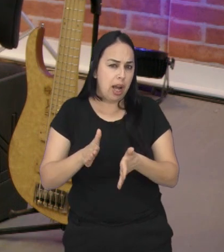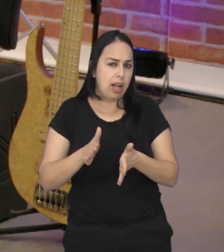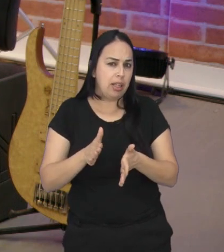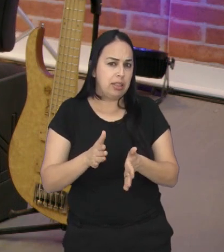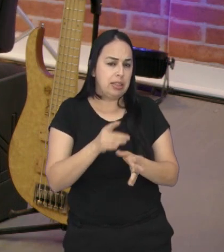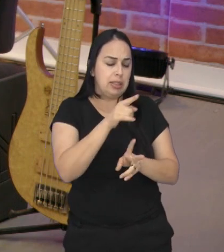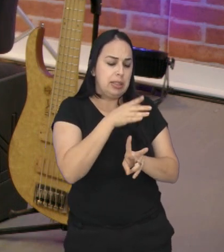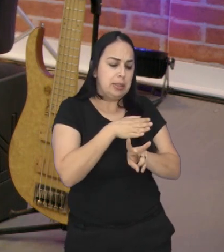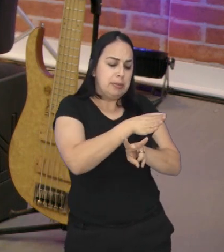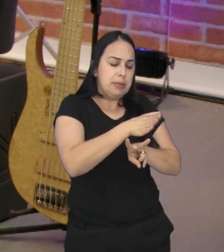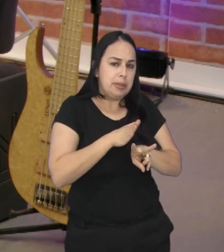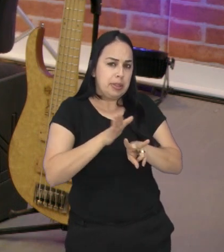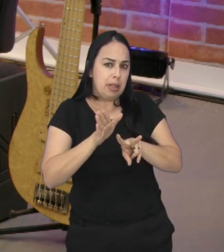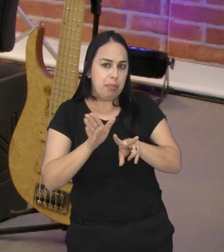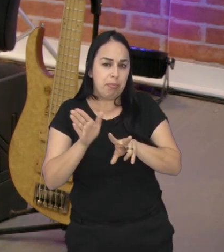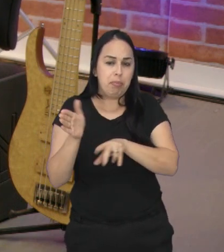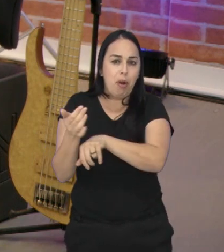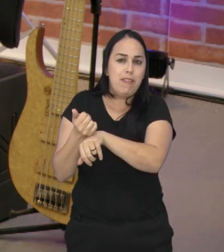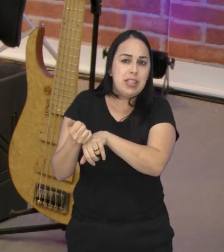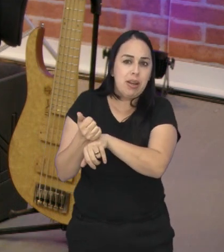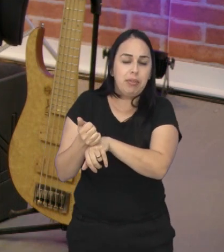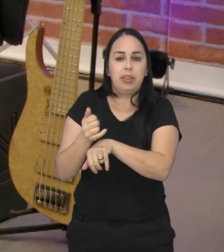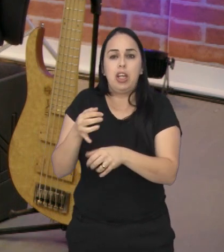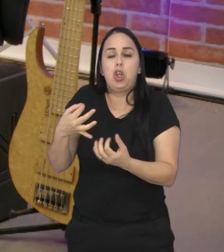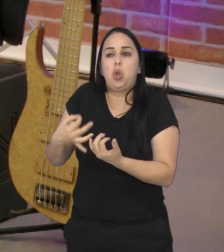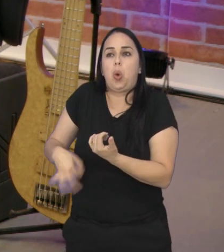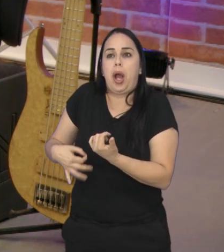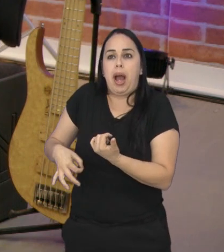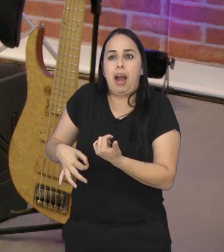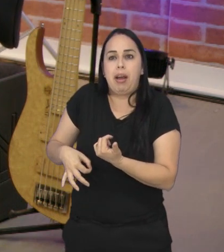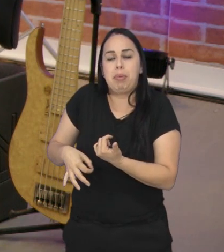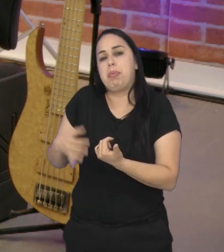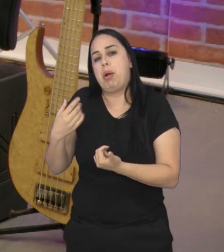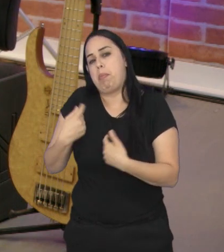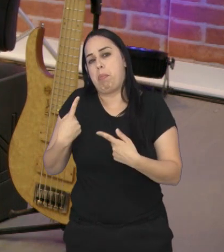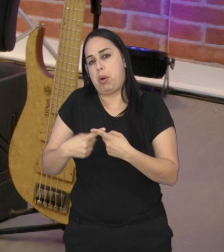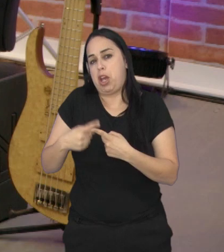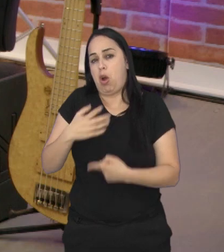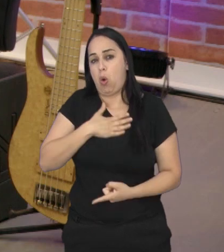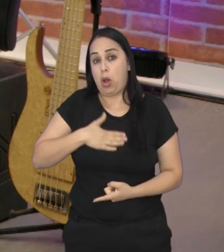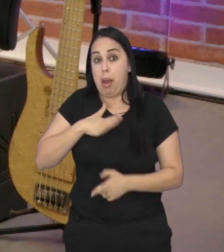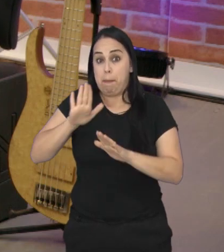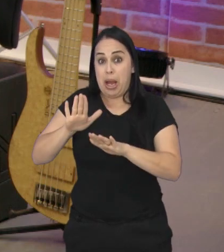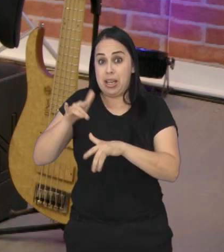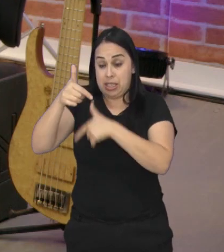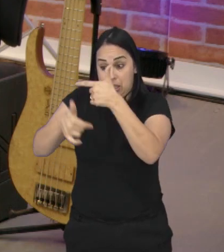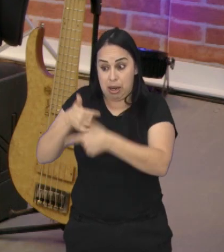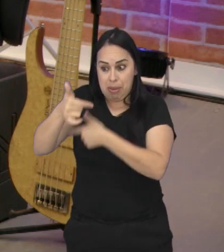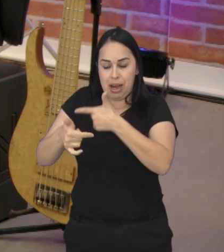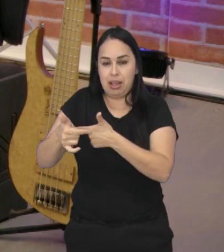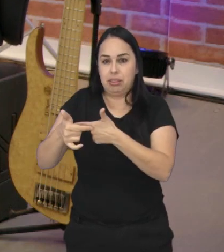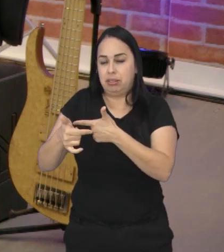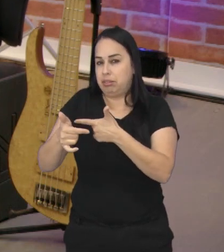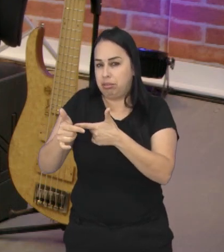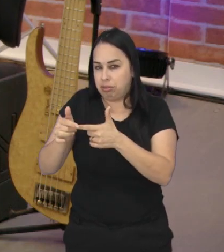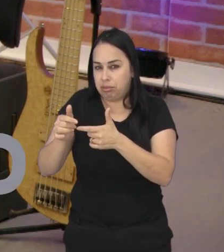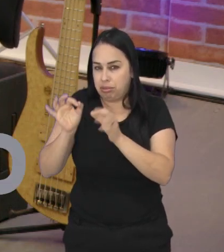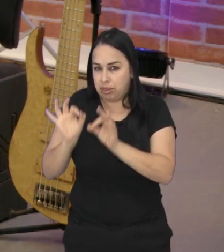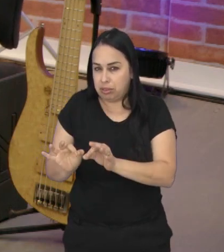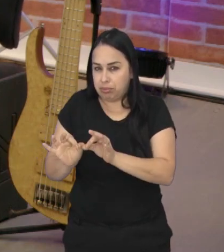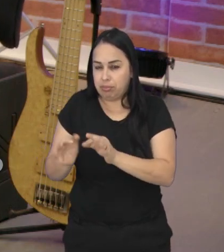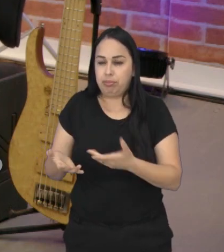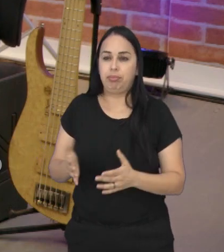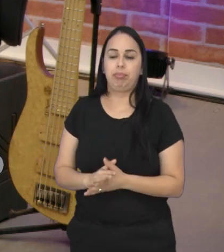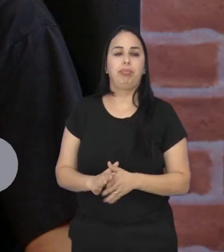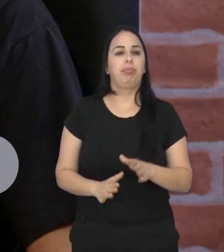música, assim, Vitor, eu trabalhava, um exemplo, tocava por hobby, mas meu emprego mesmo era na GM, que seja, enfim. Não,